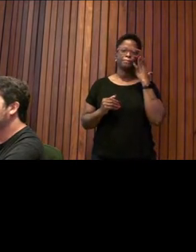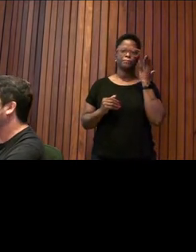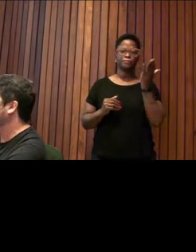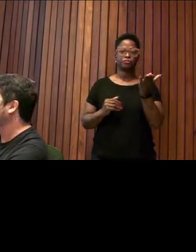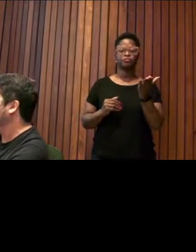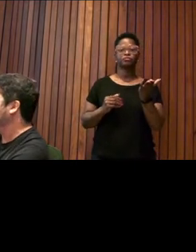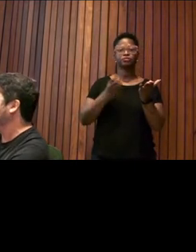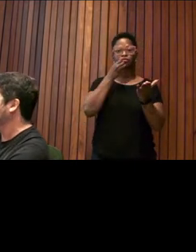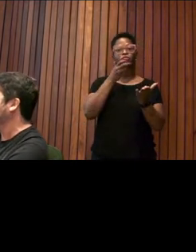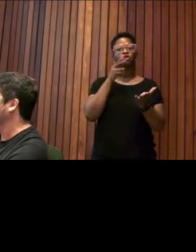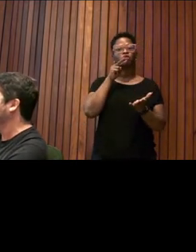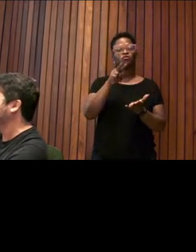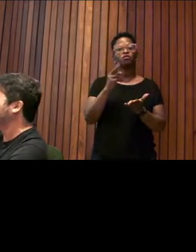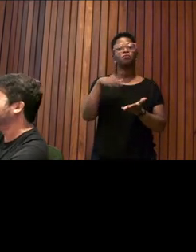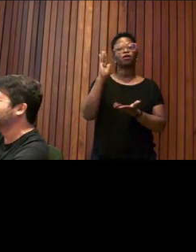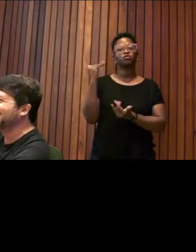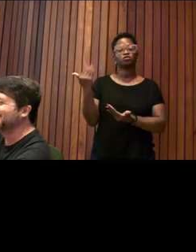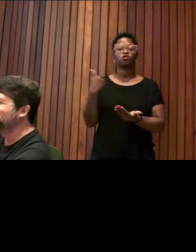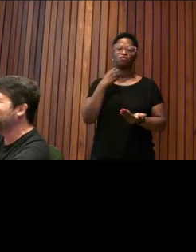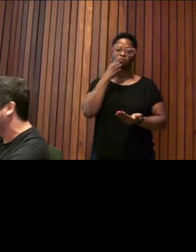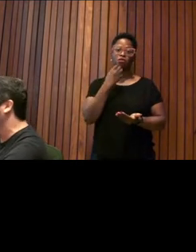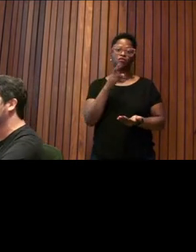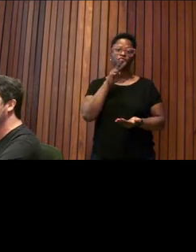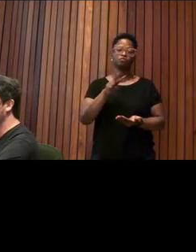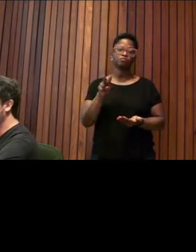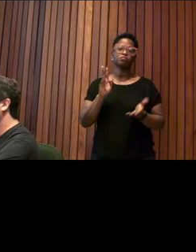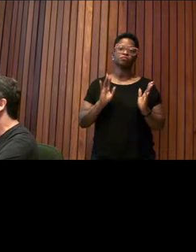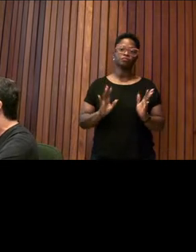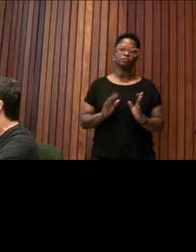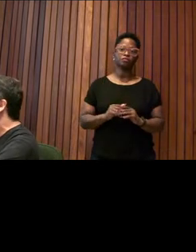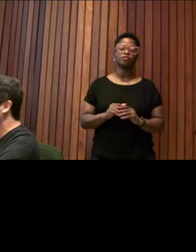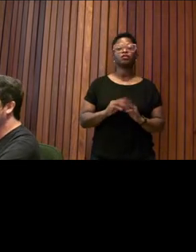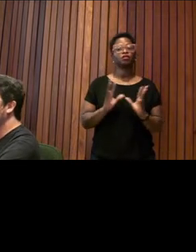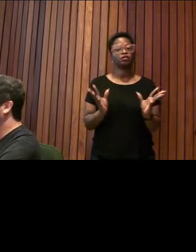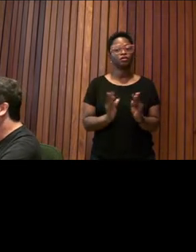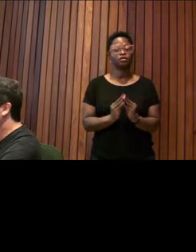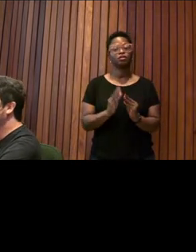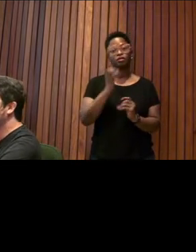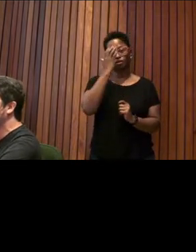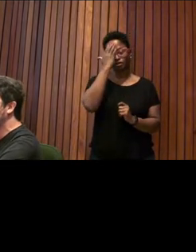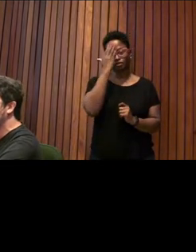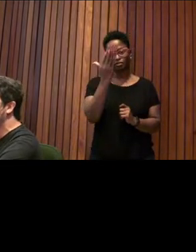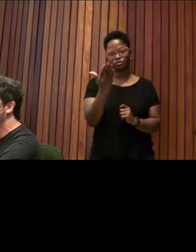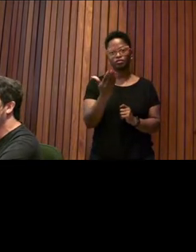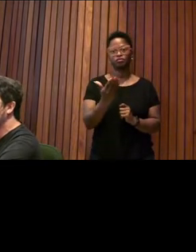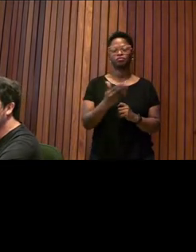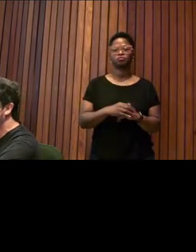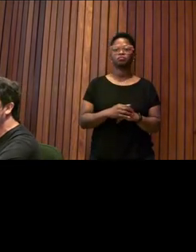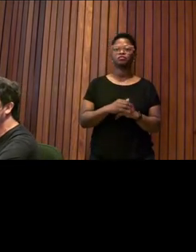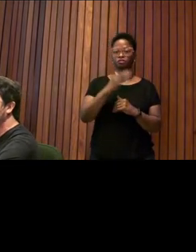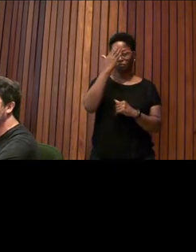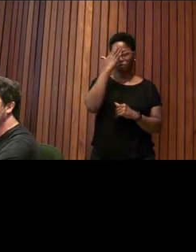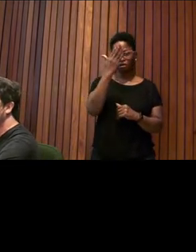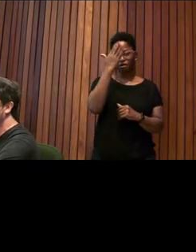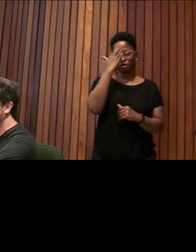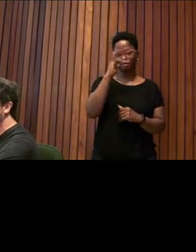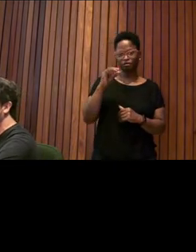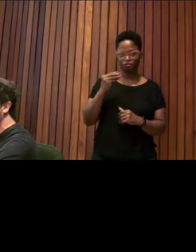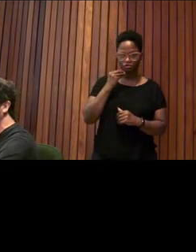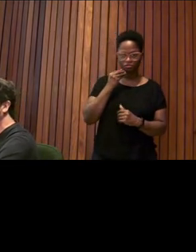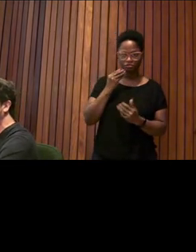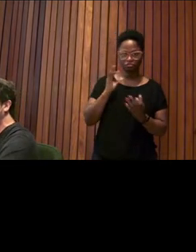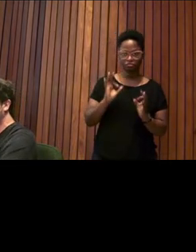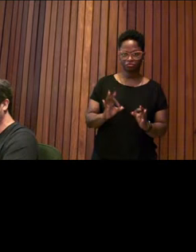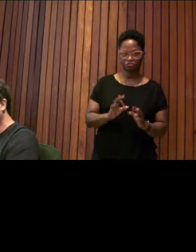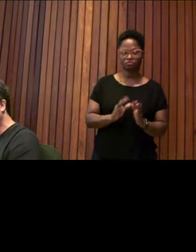E é bom a gente se ver mais novinho, né? Mas, enfim, queria agradecer e muito obrigado pela oportunidade. Né?